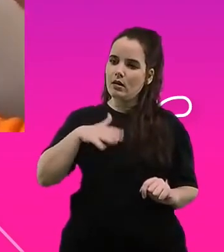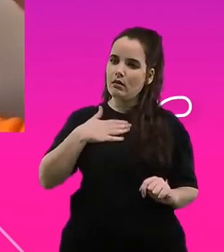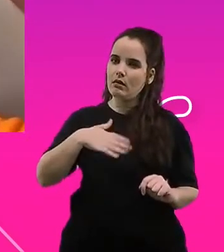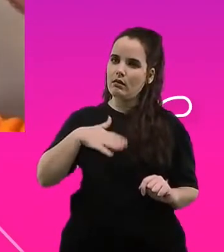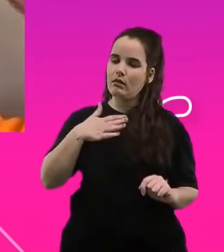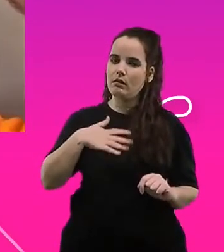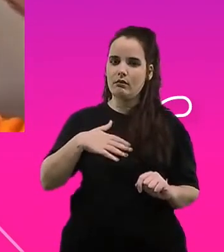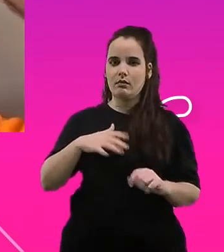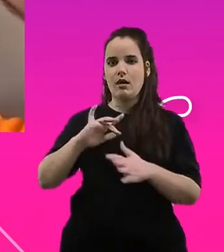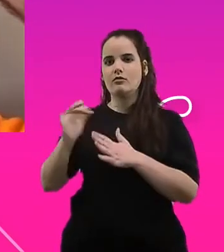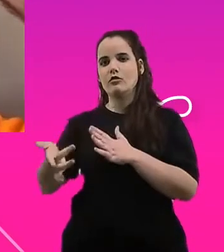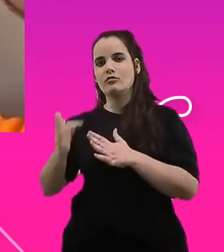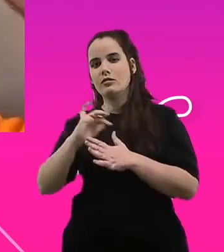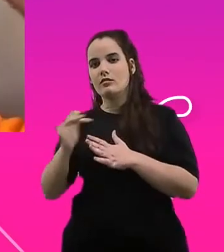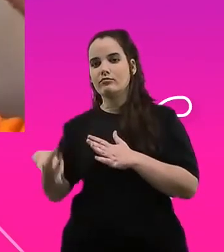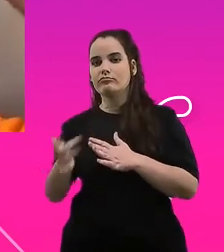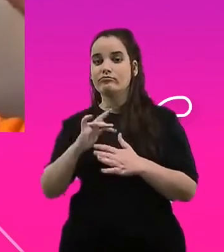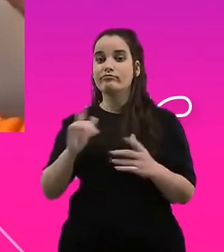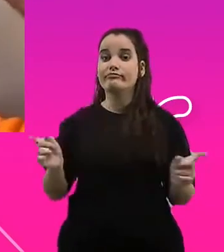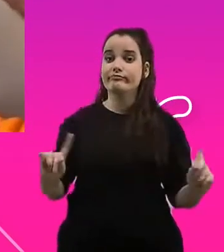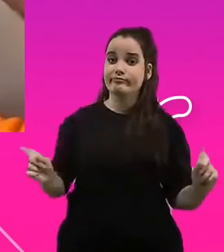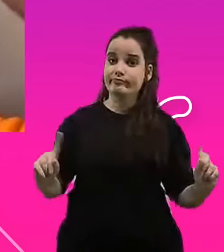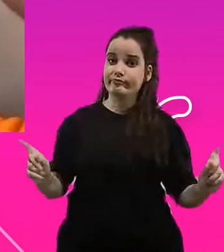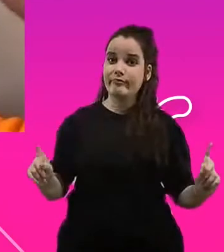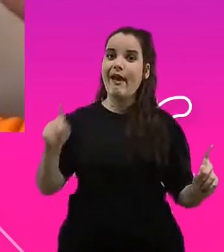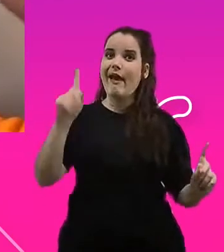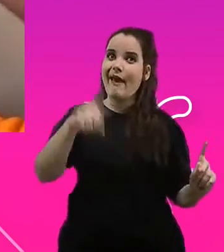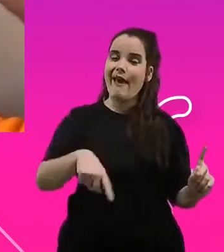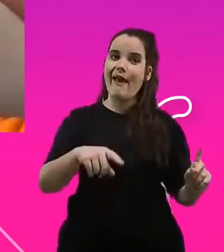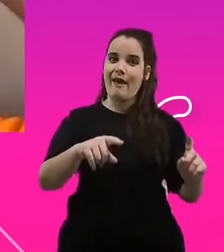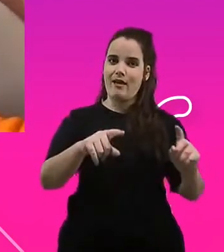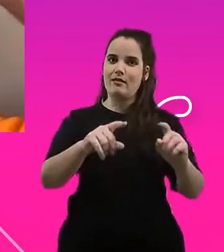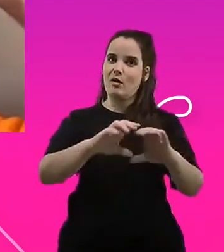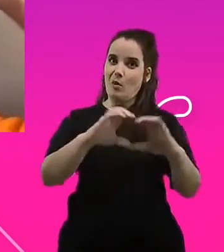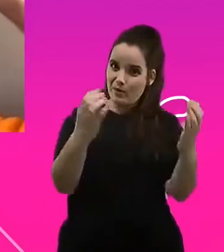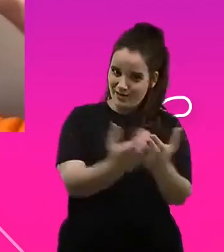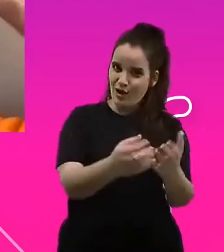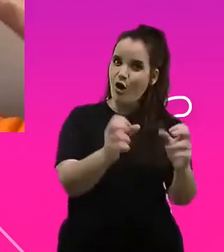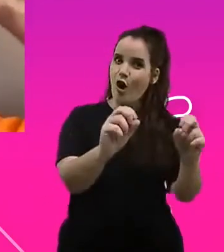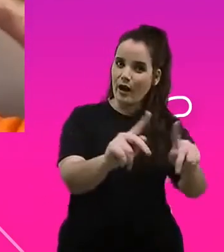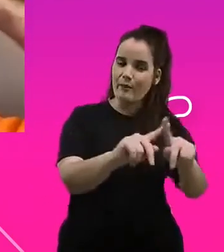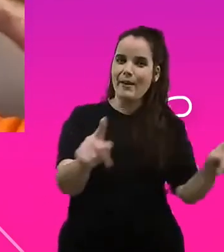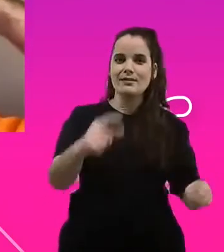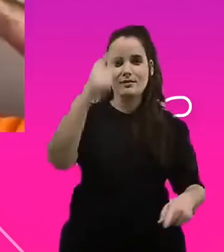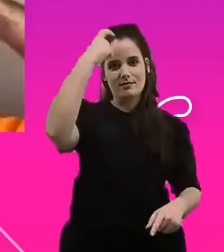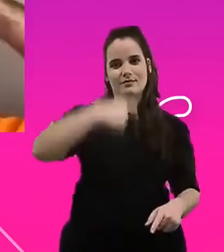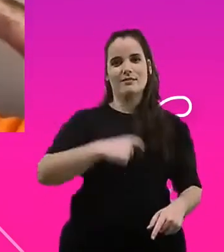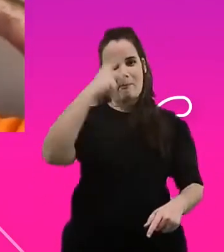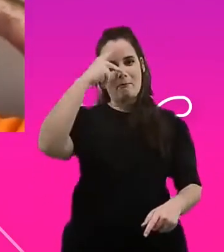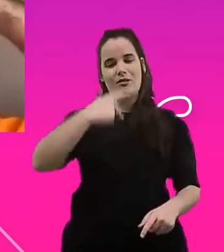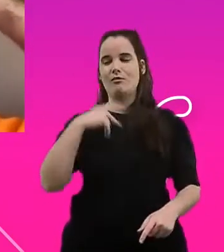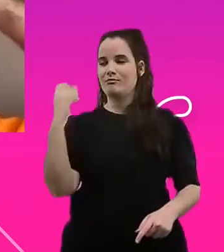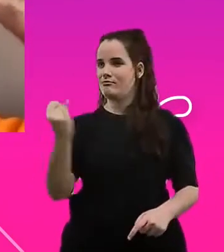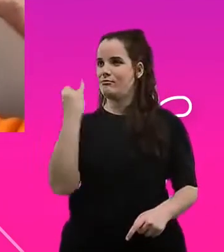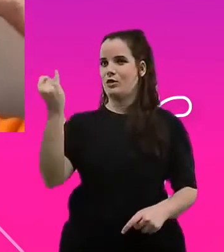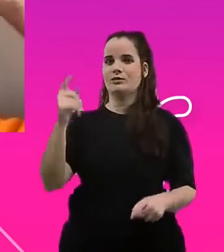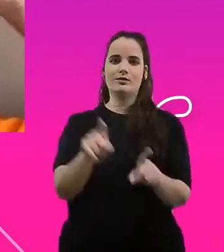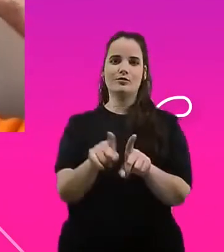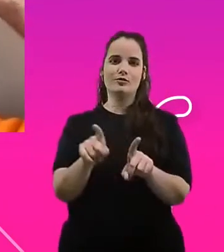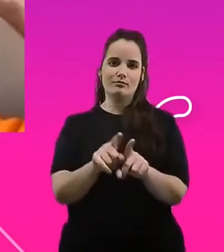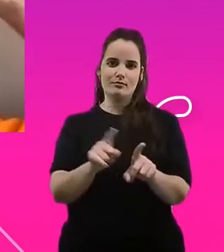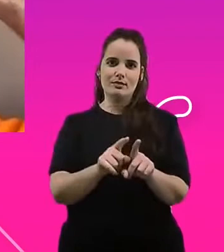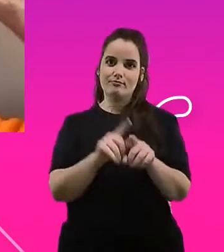outro lado da tela? É uma construção coletiva, mas também vem de um questionamento que é muito pessoal, né? De uma escolha muito pessoal.